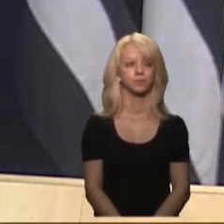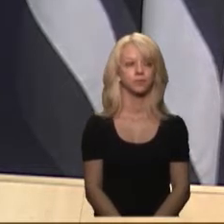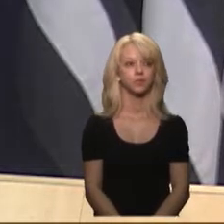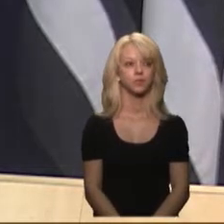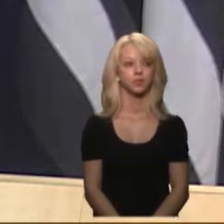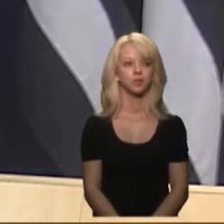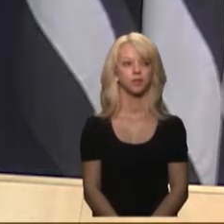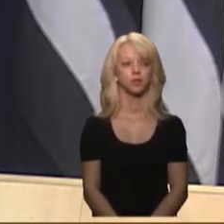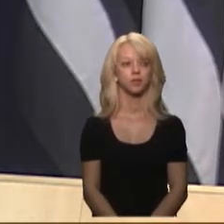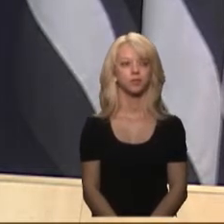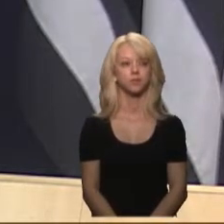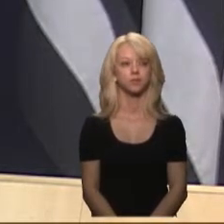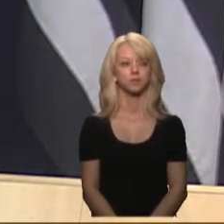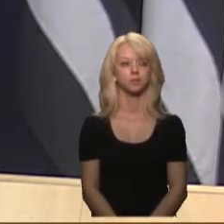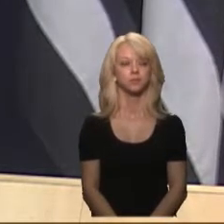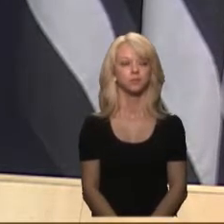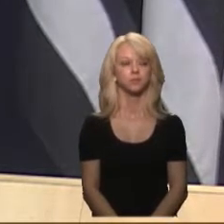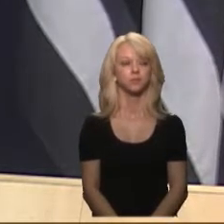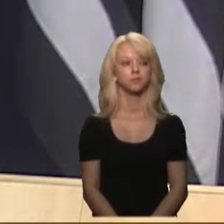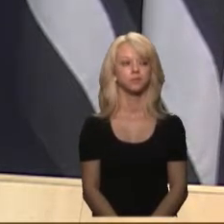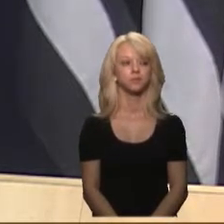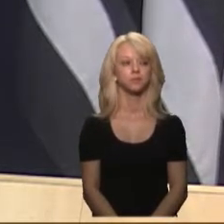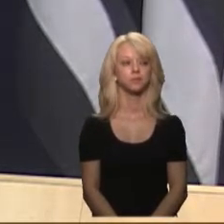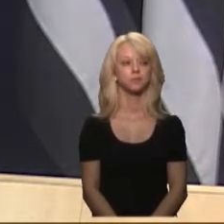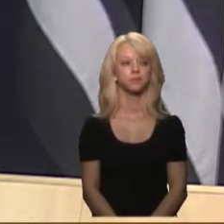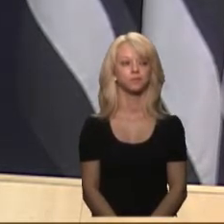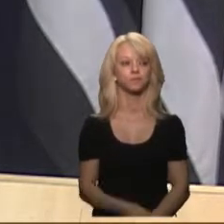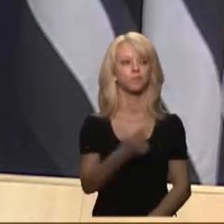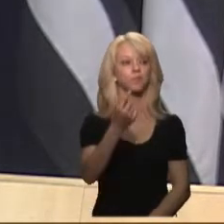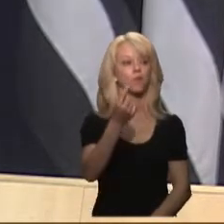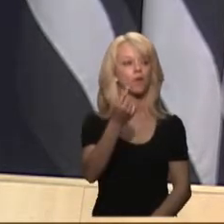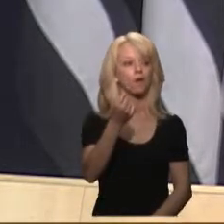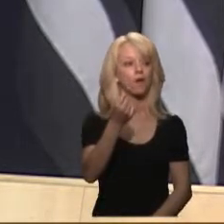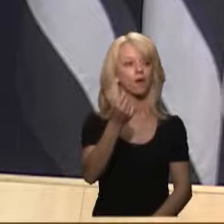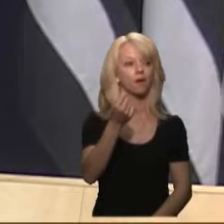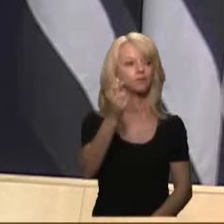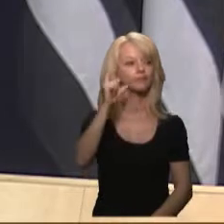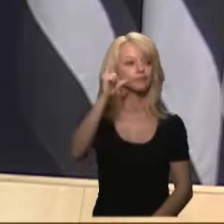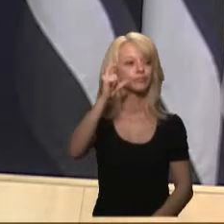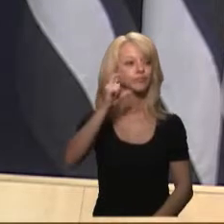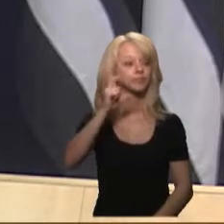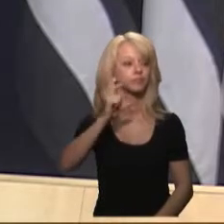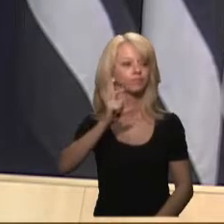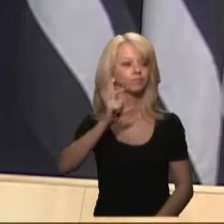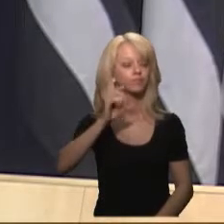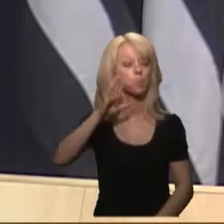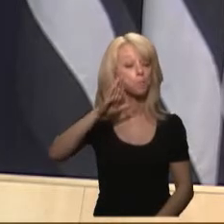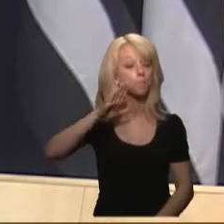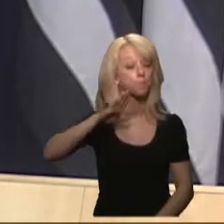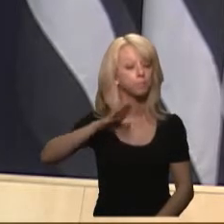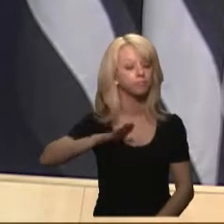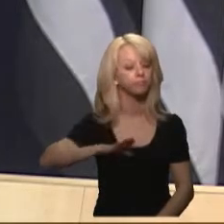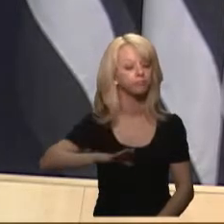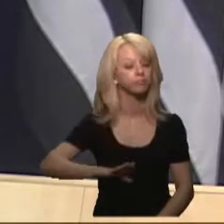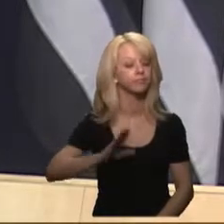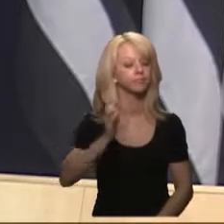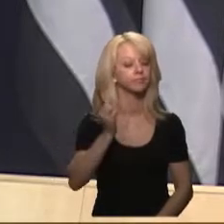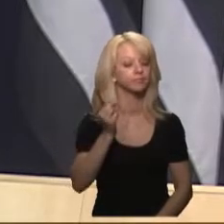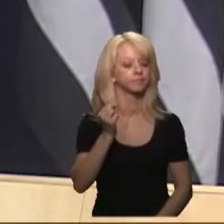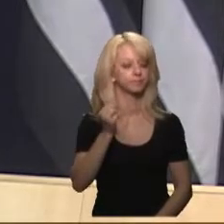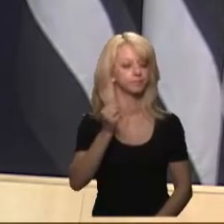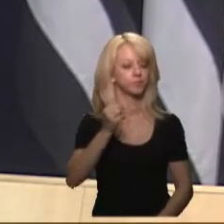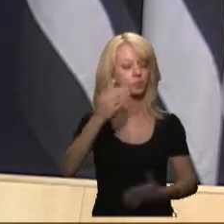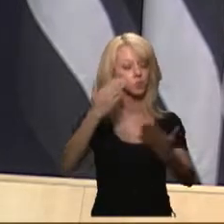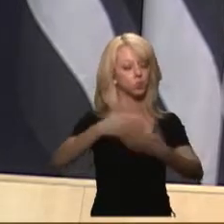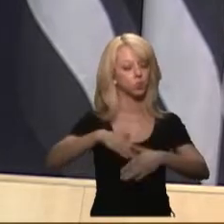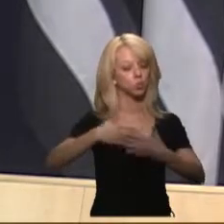Poliana colocou muito bem, a taxa mais baixa de concurso público hoje que a gente tem é R$50, a mais baixa, né?